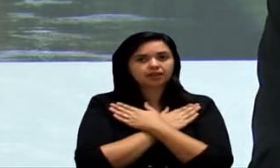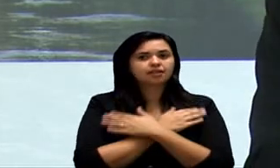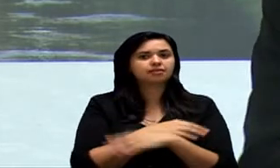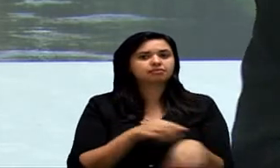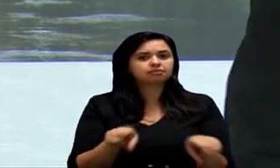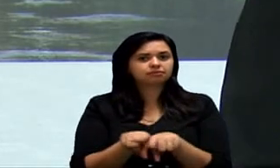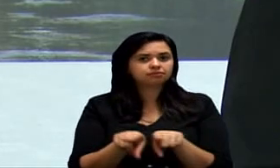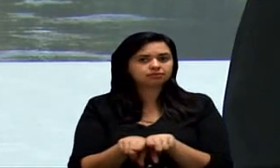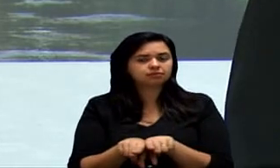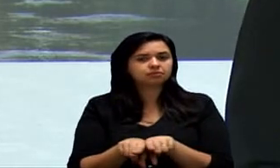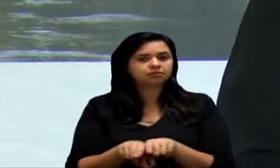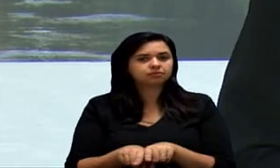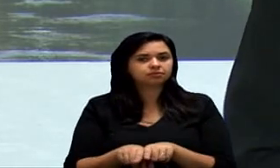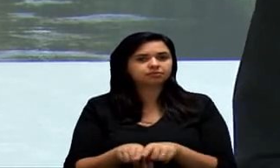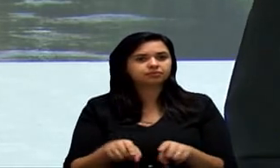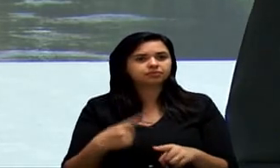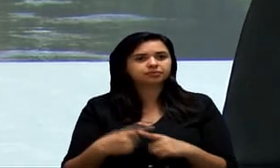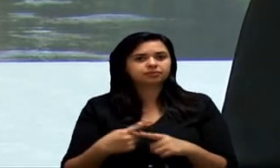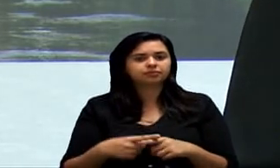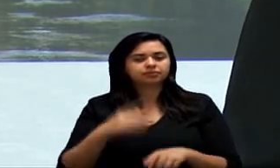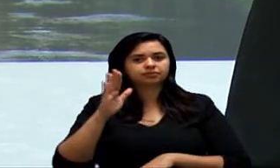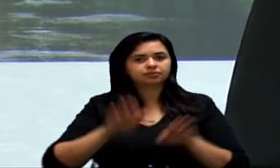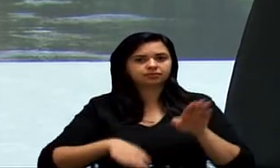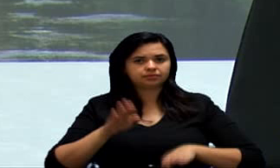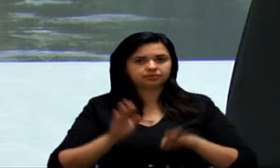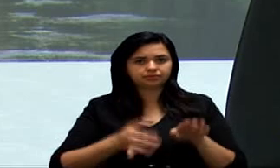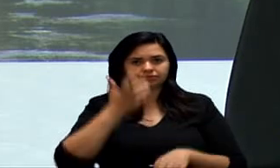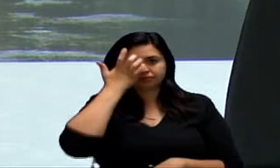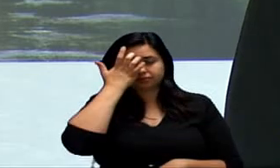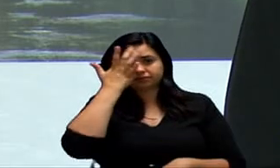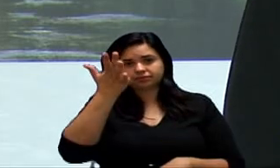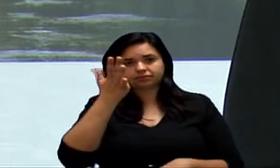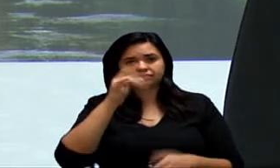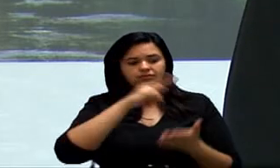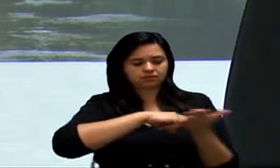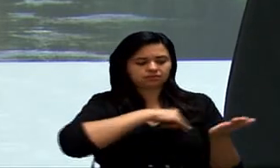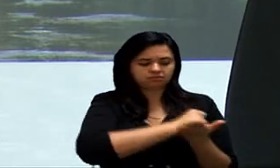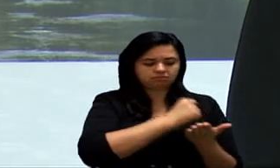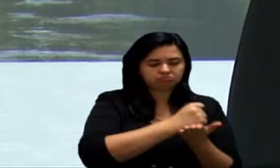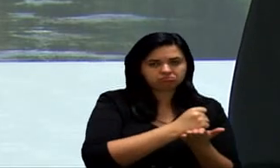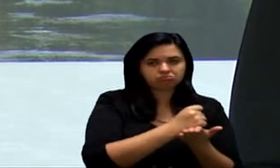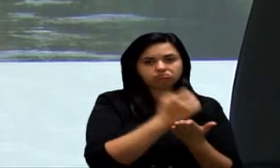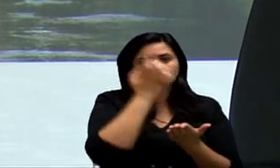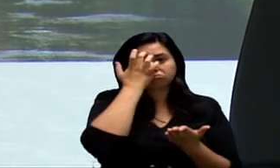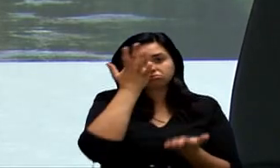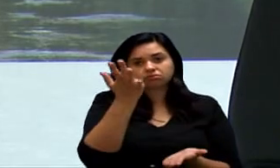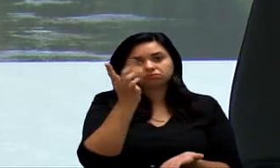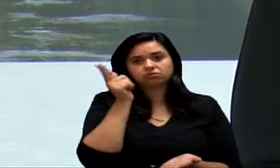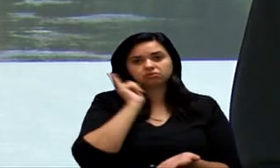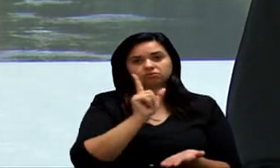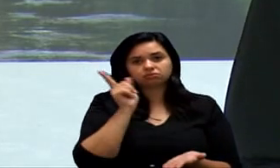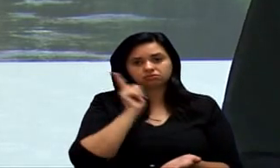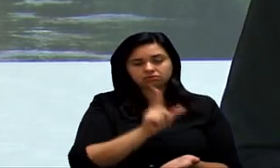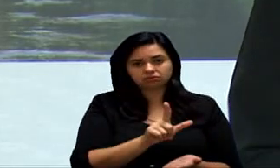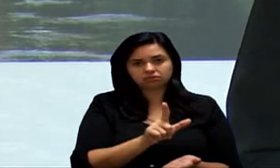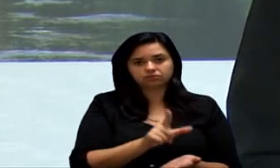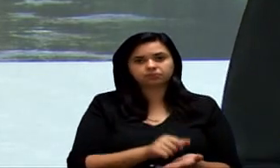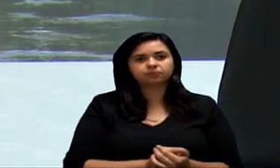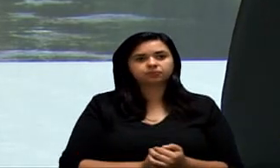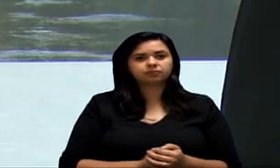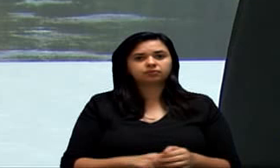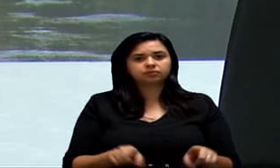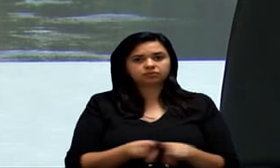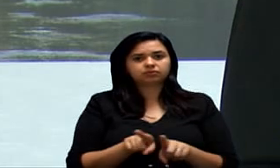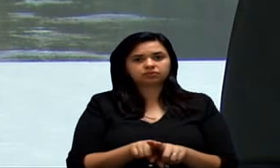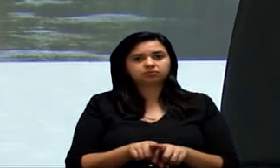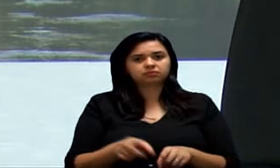por ter essa facilidade de documentações, alguma coisa nesse sentido, que a gente